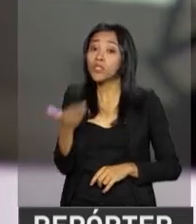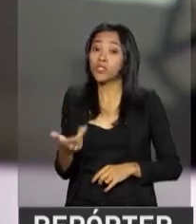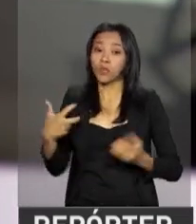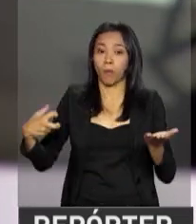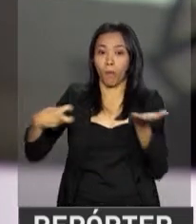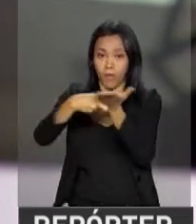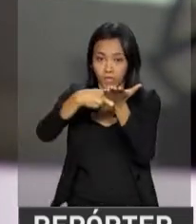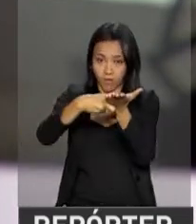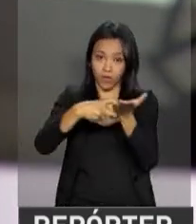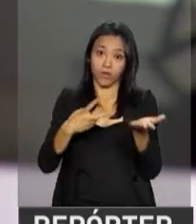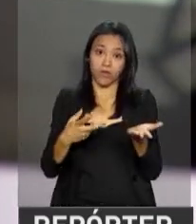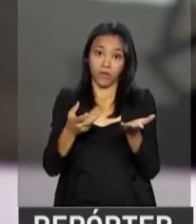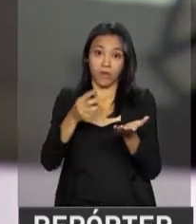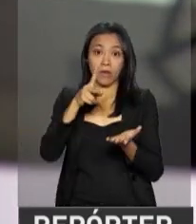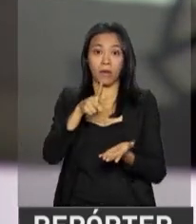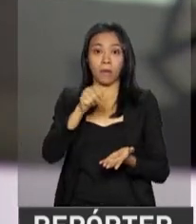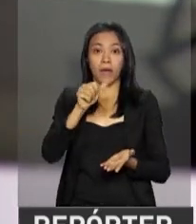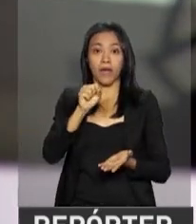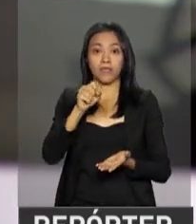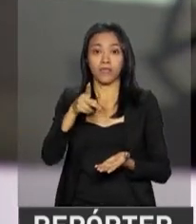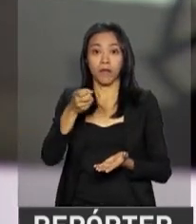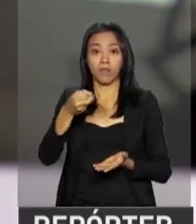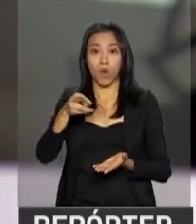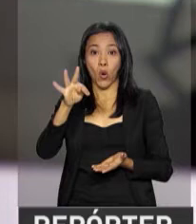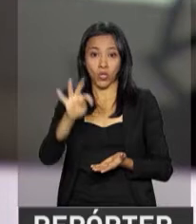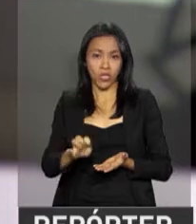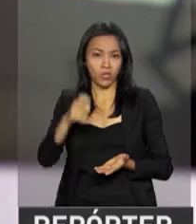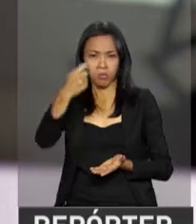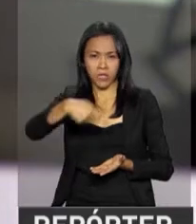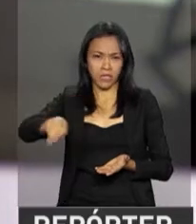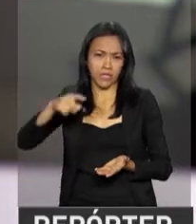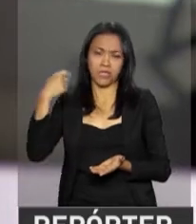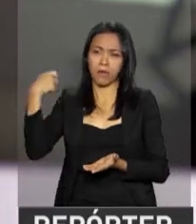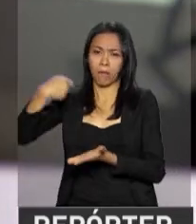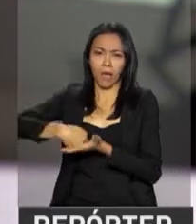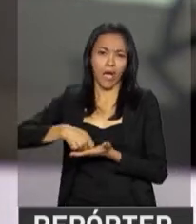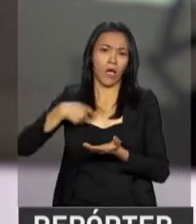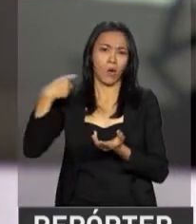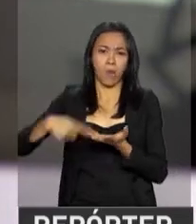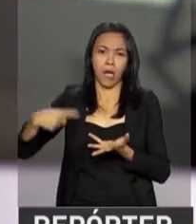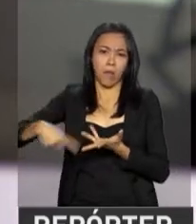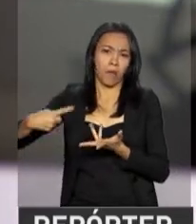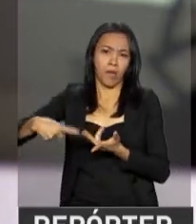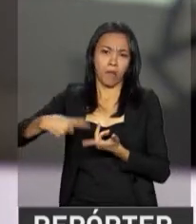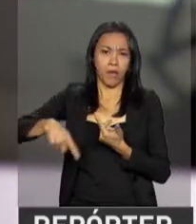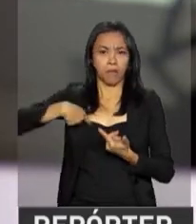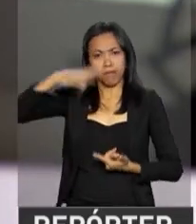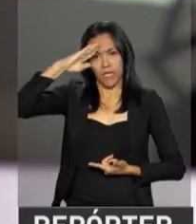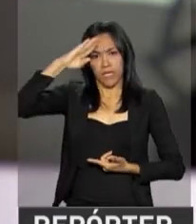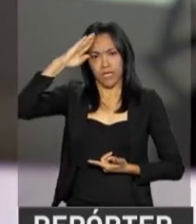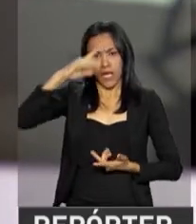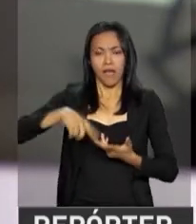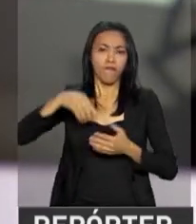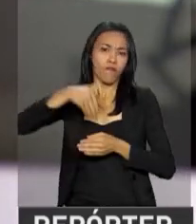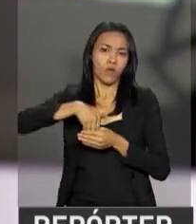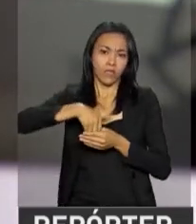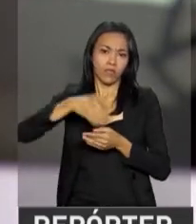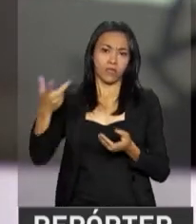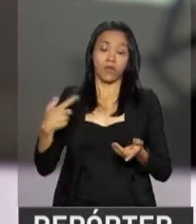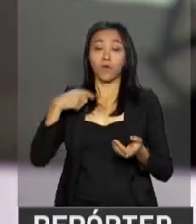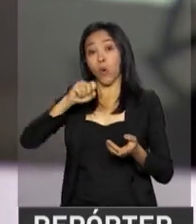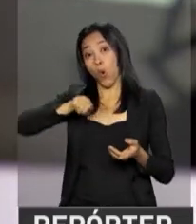não será mais necessário apresentar os comprovantes de quitação do serviço militar de votação e de